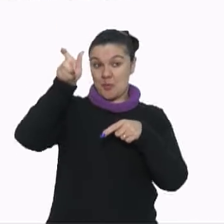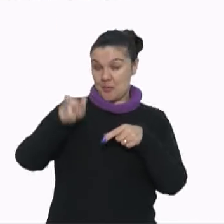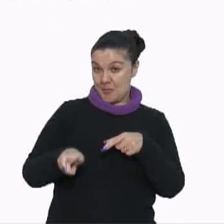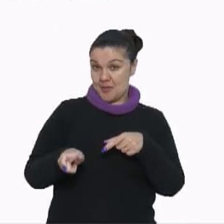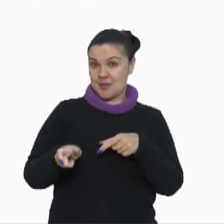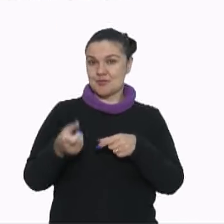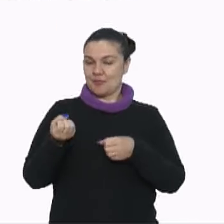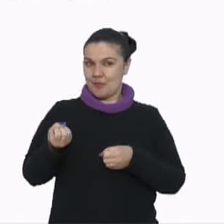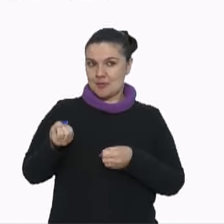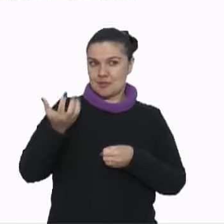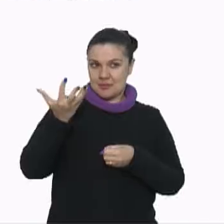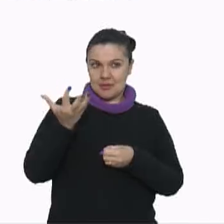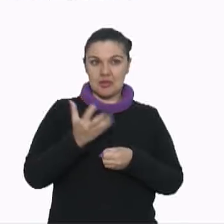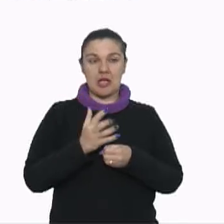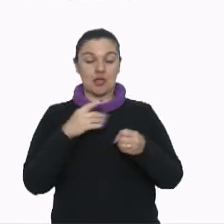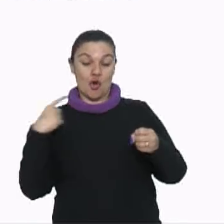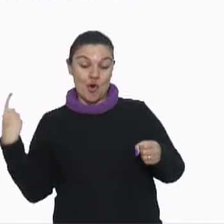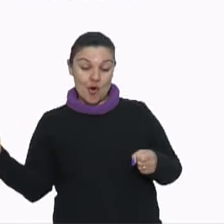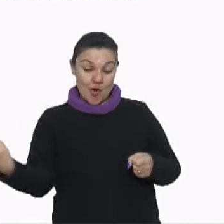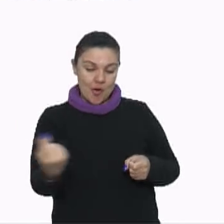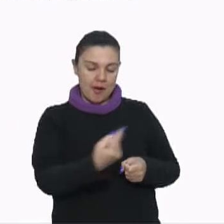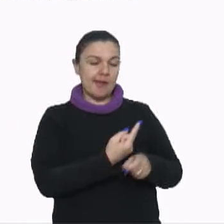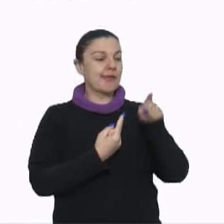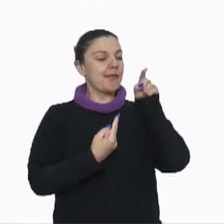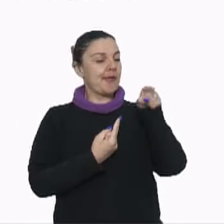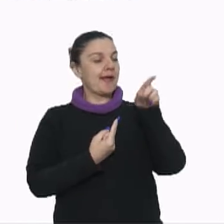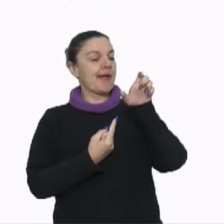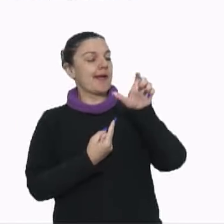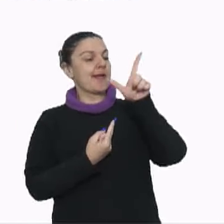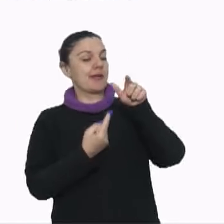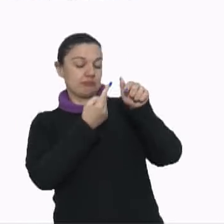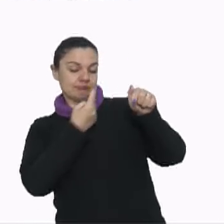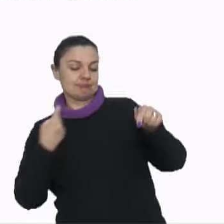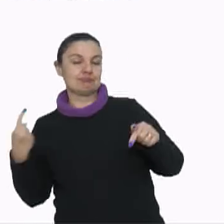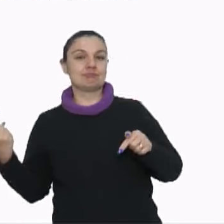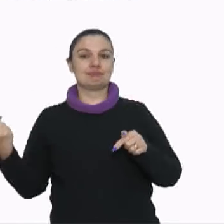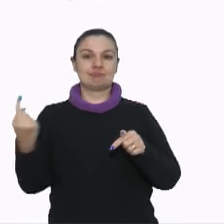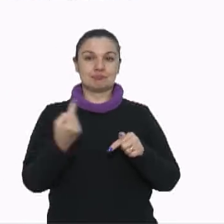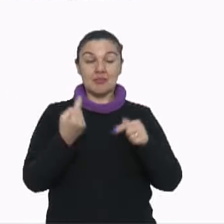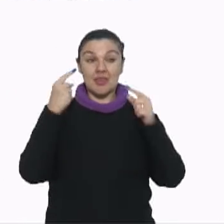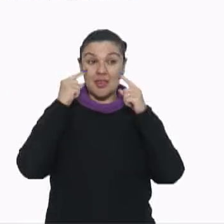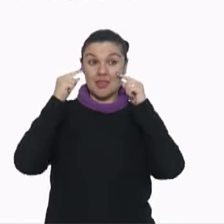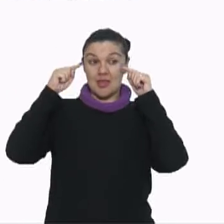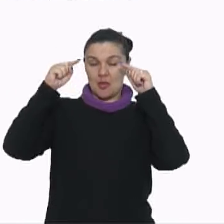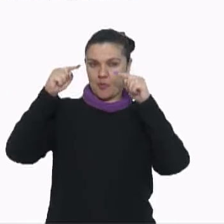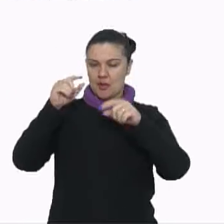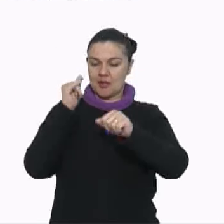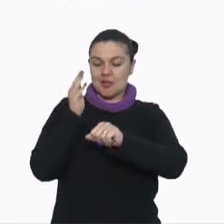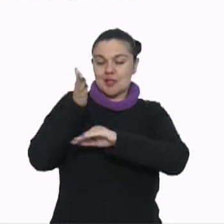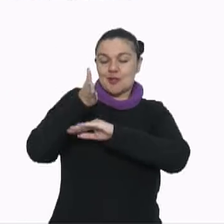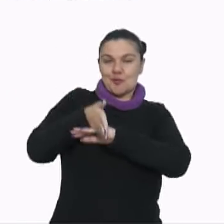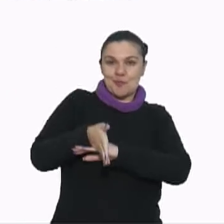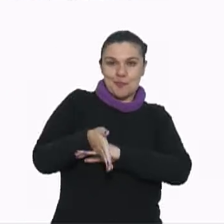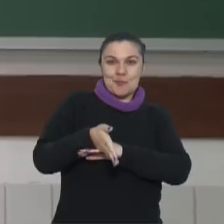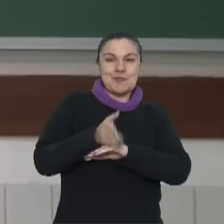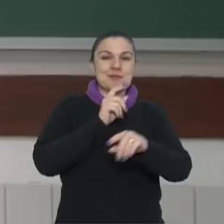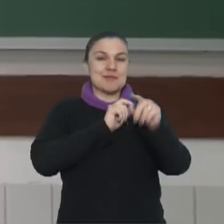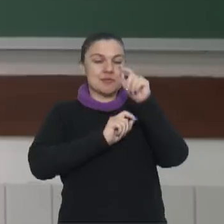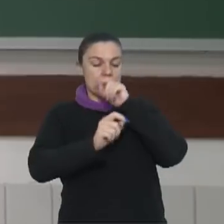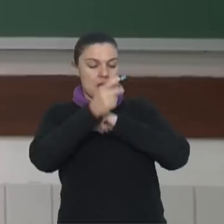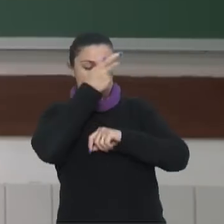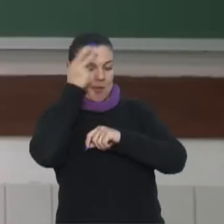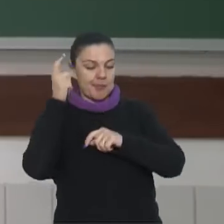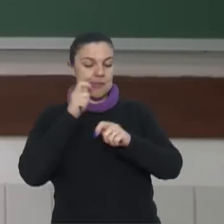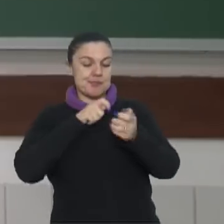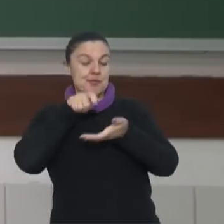discurso aqui, rodeado, ele rodeado de quadros. Então, veja que na introdução, né, o